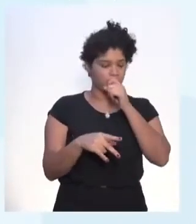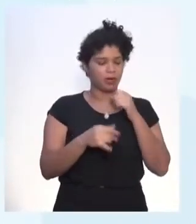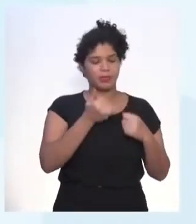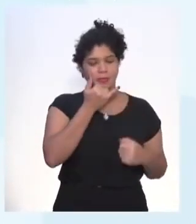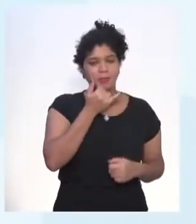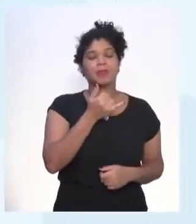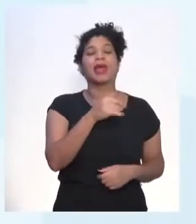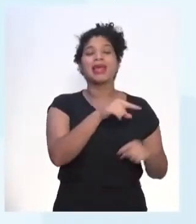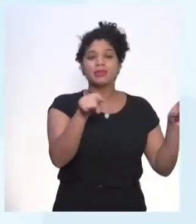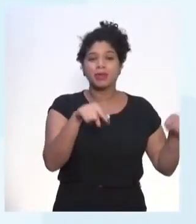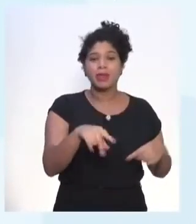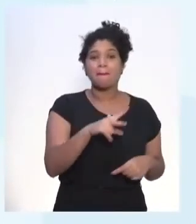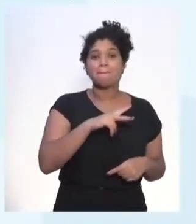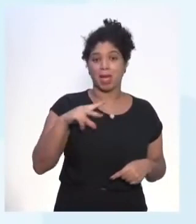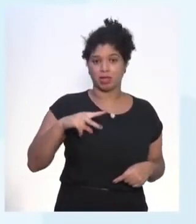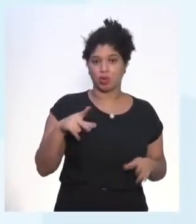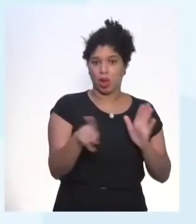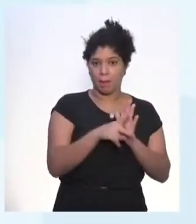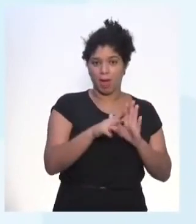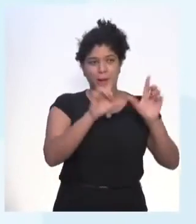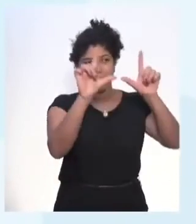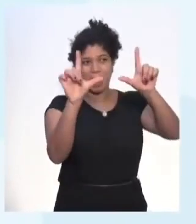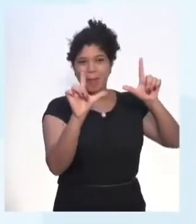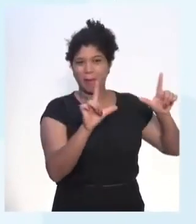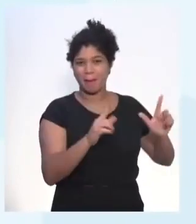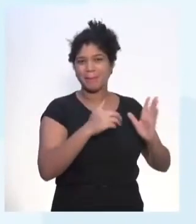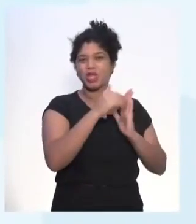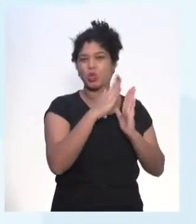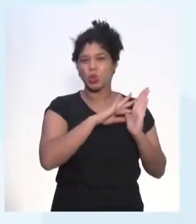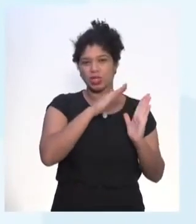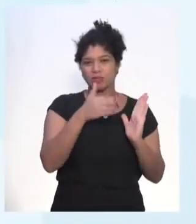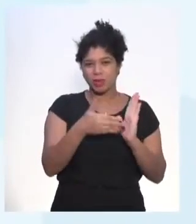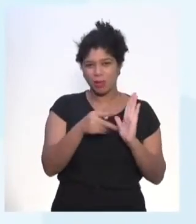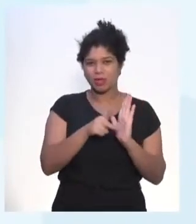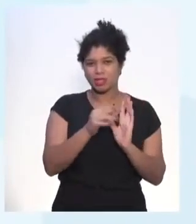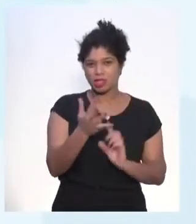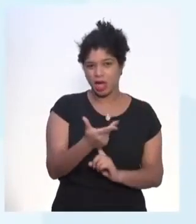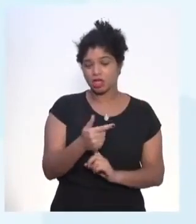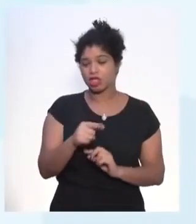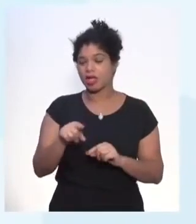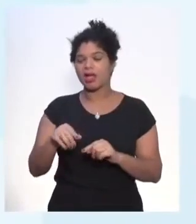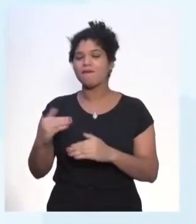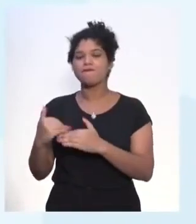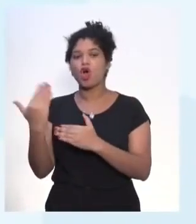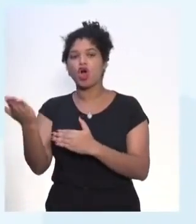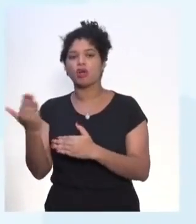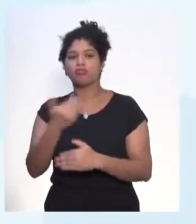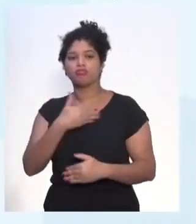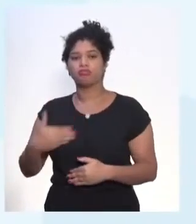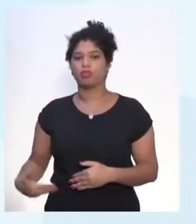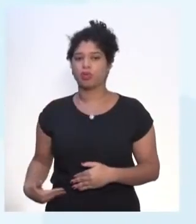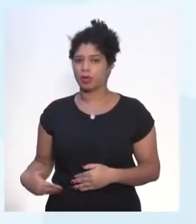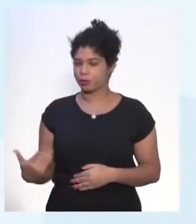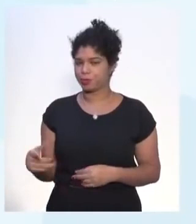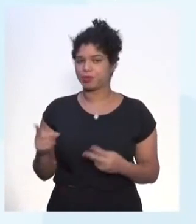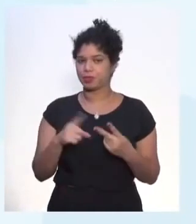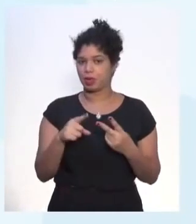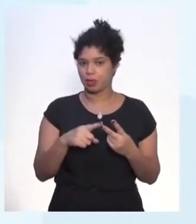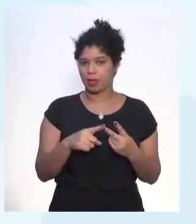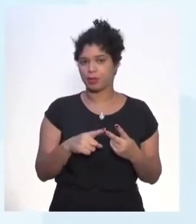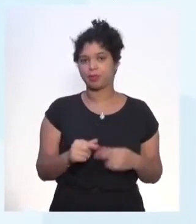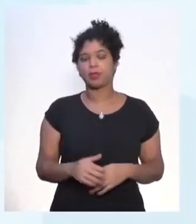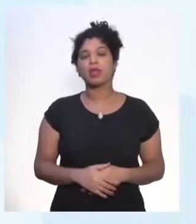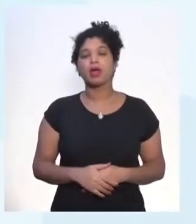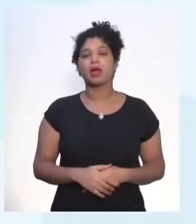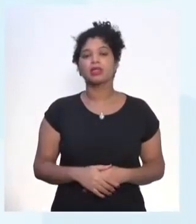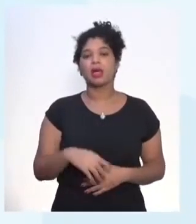alternativas. Em relação à arte pública, é um erro afirmar que sofreu transformações significativas entre as décadas de 70 e 80. Houve